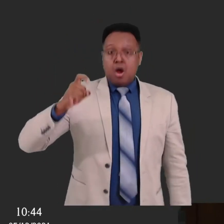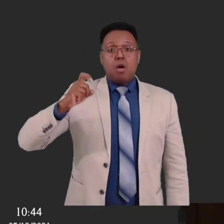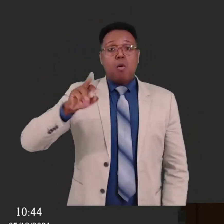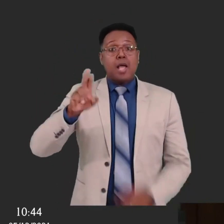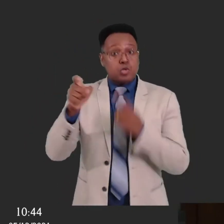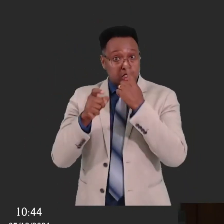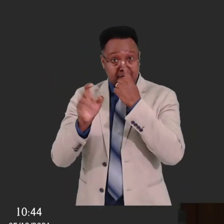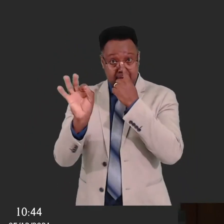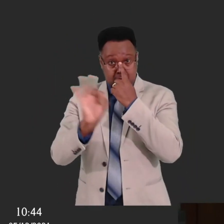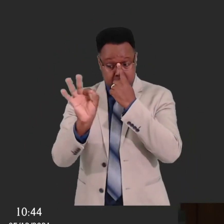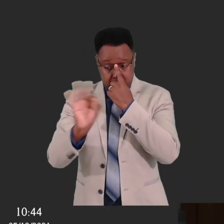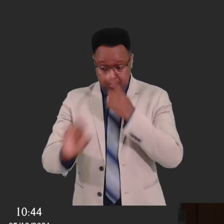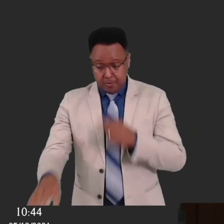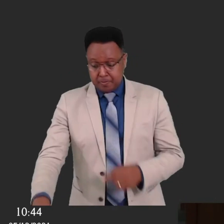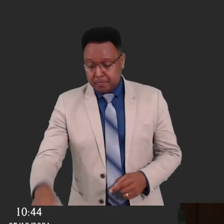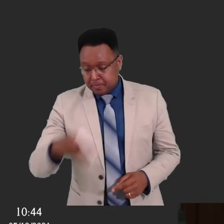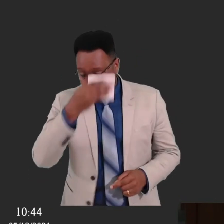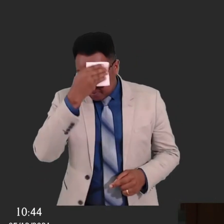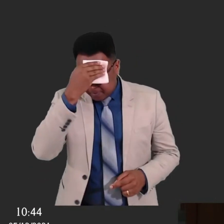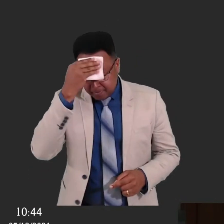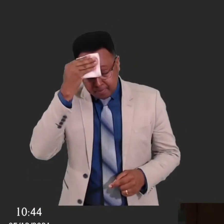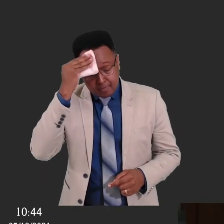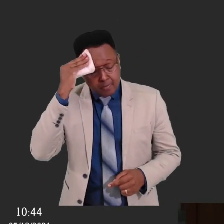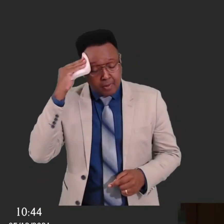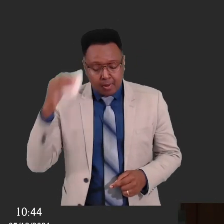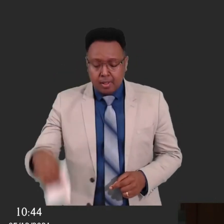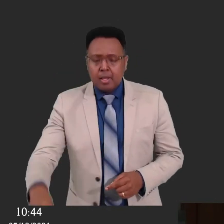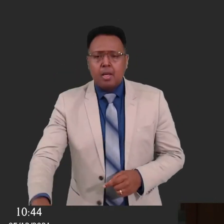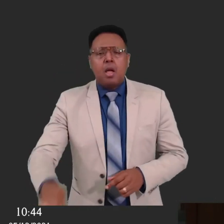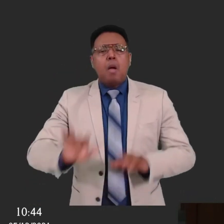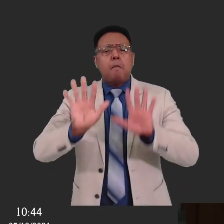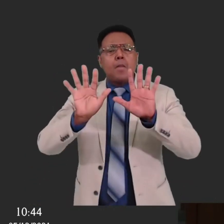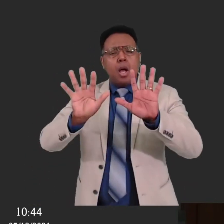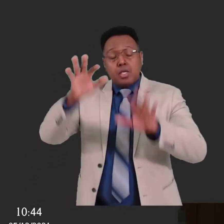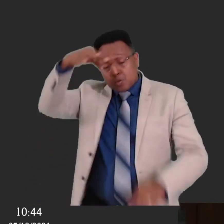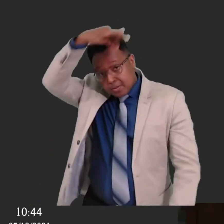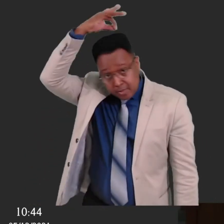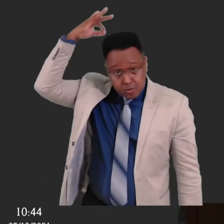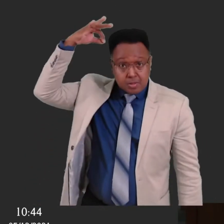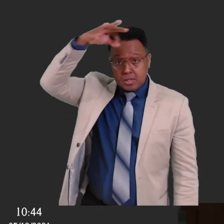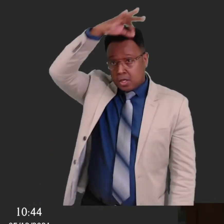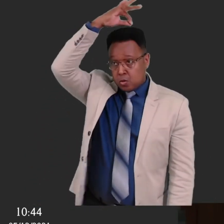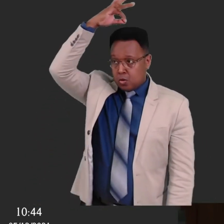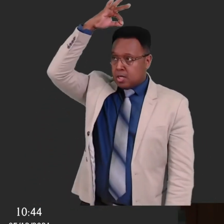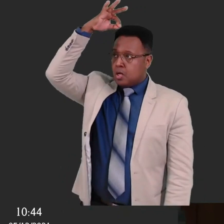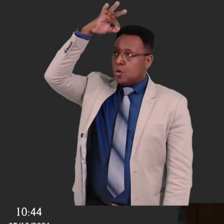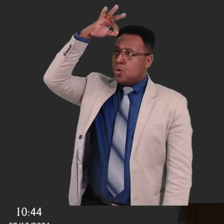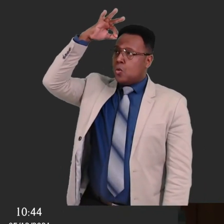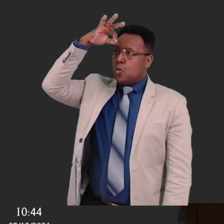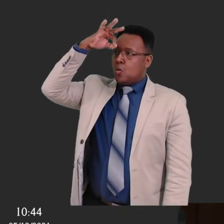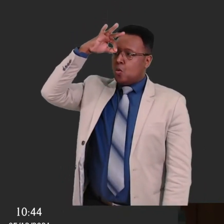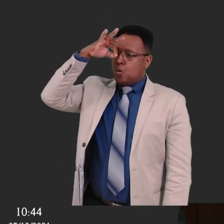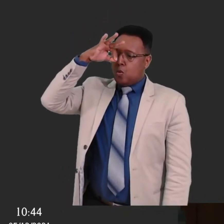imagem, mas Ele que penetra dentro de nosso ser, examina os